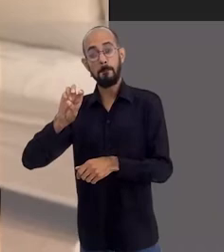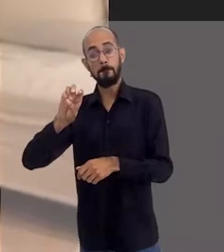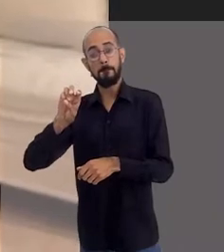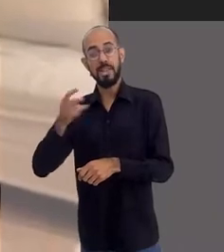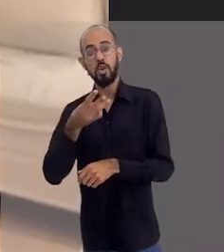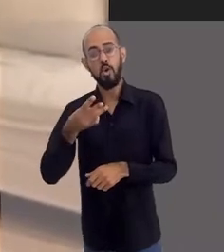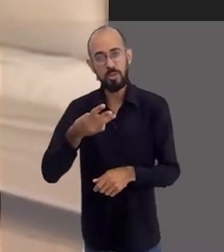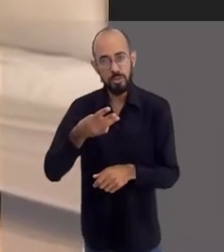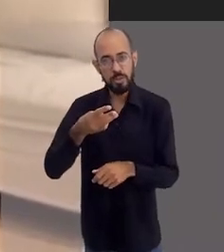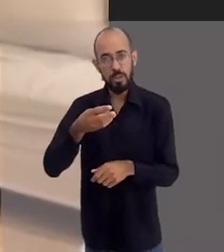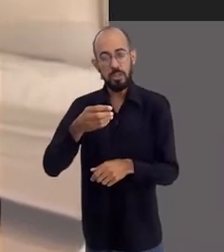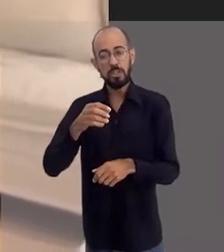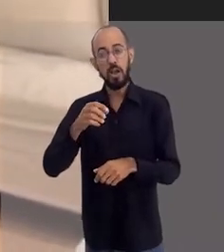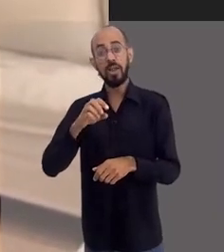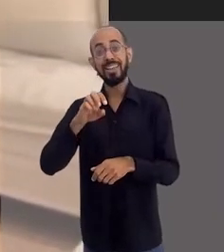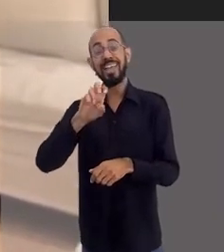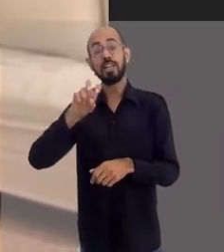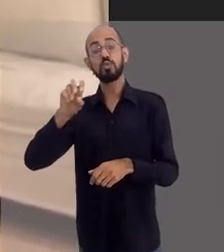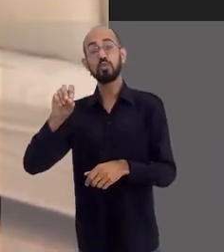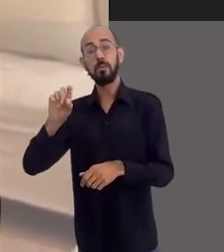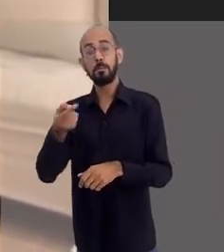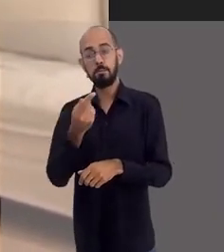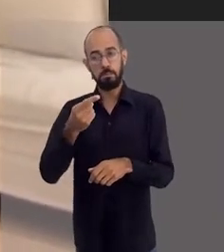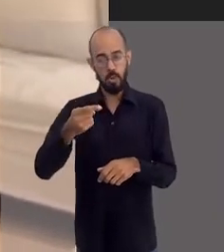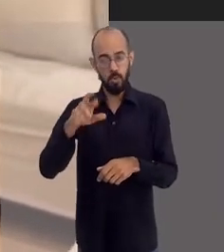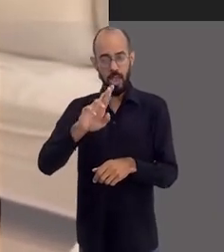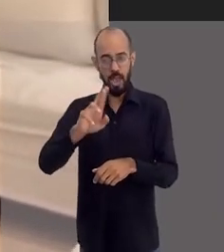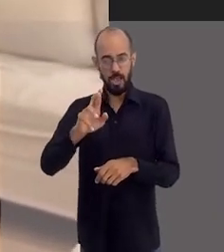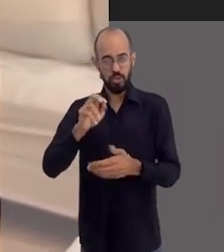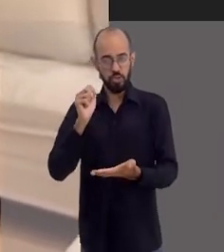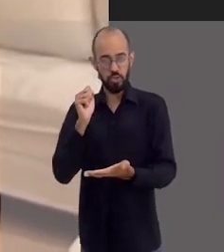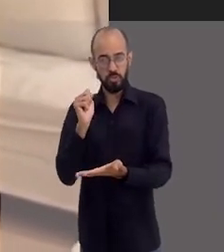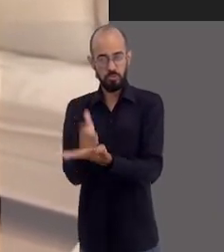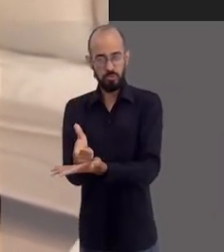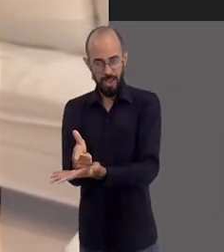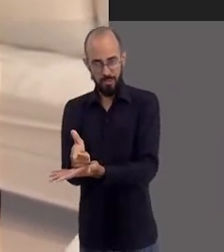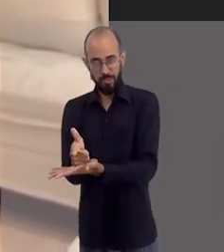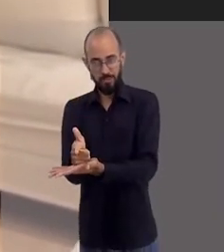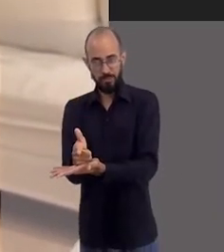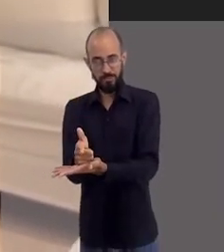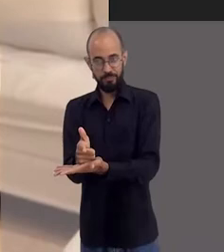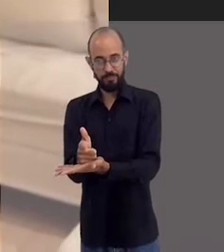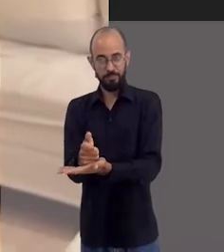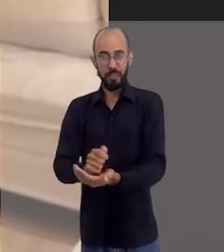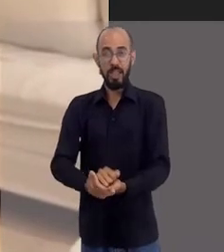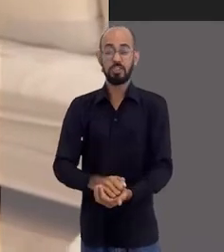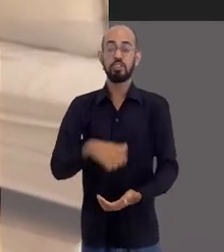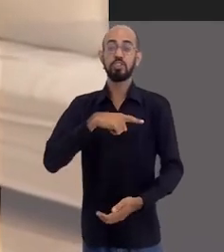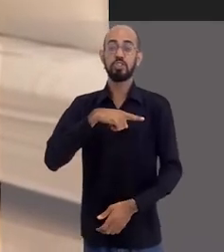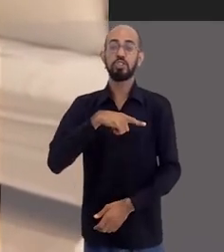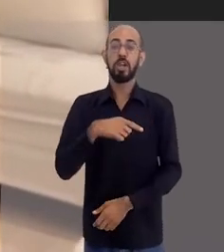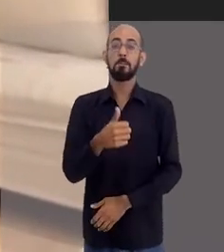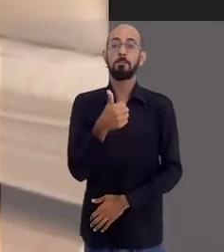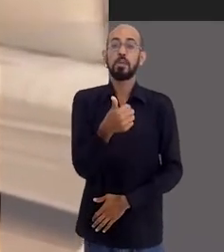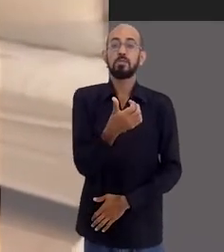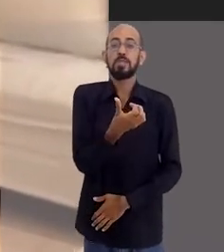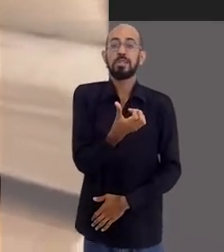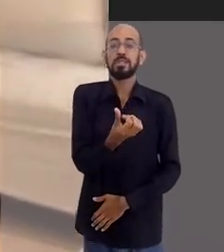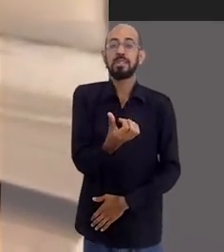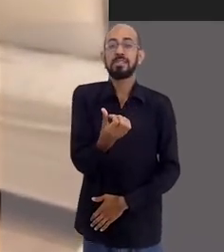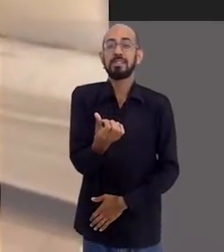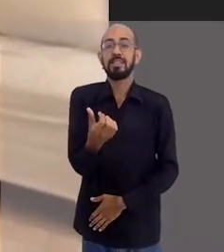até o fim da primeira semana de Janeiro a iniciativa contava com 1667